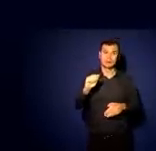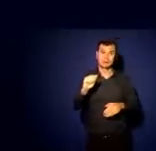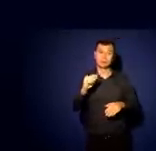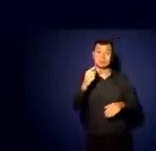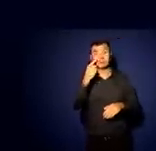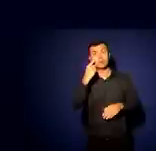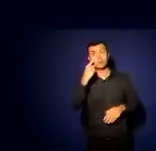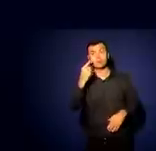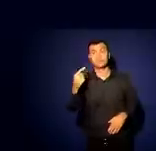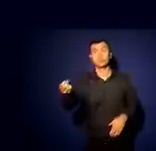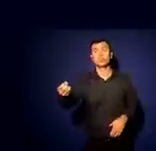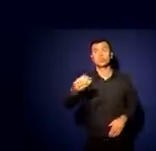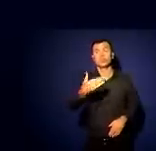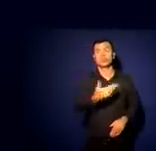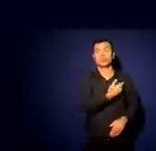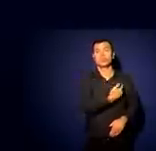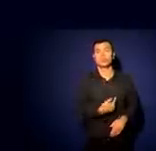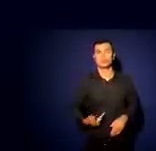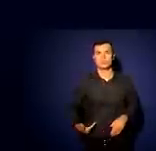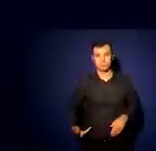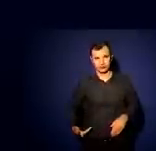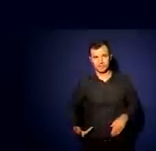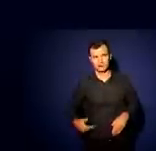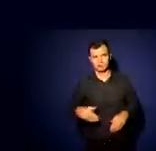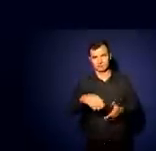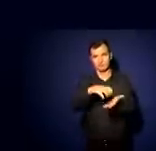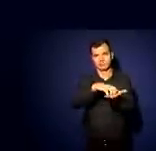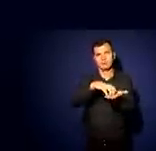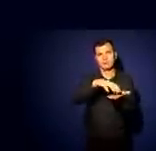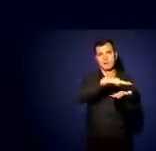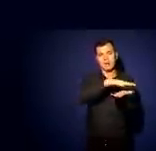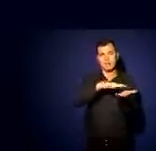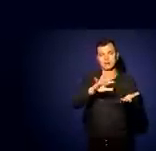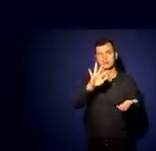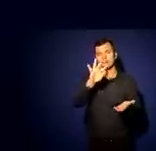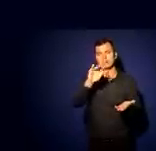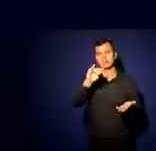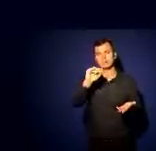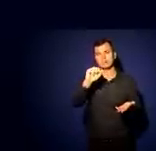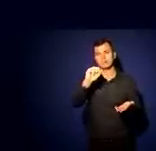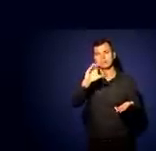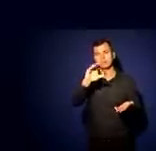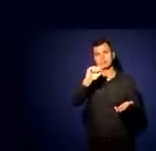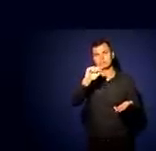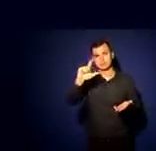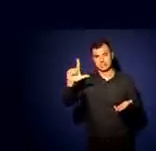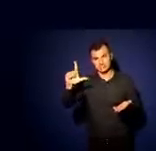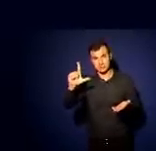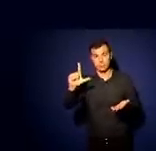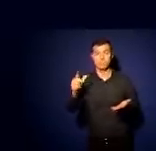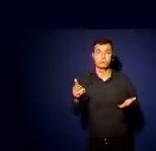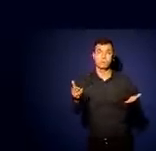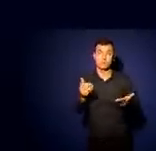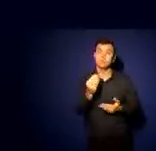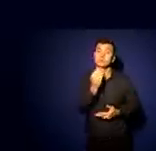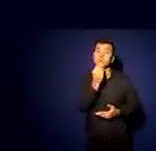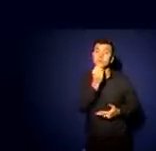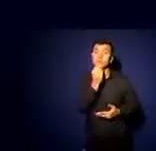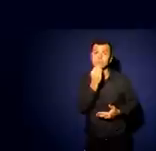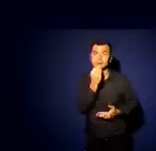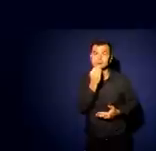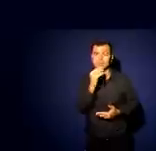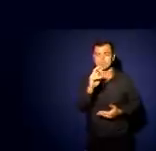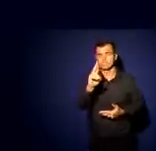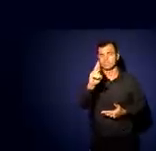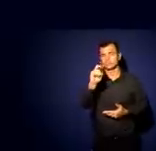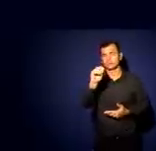vai emplacar do lado fiscal então a gente aqui teve oportunidade de ter o Roberto Campos